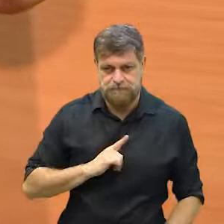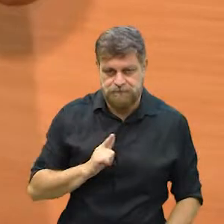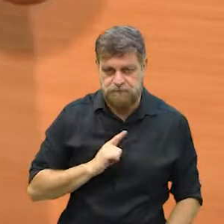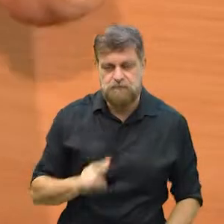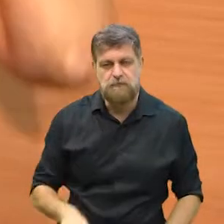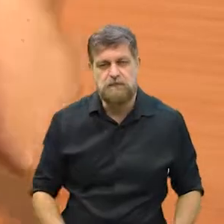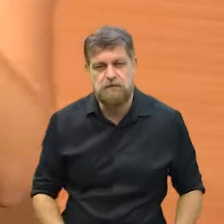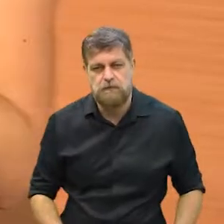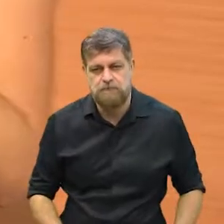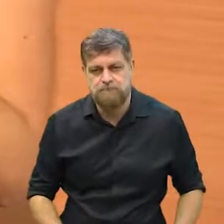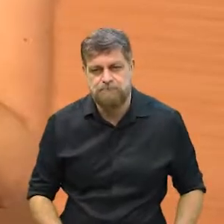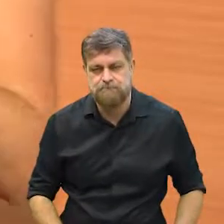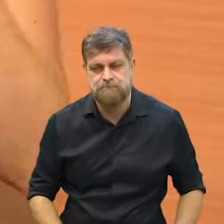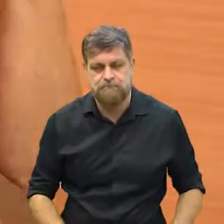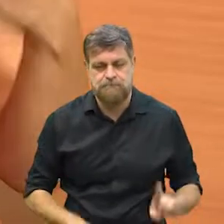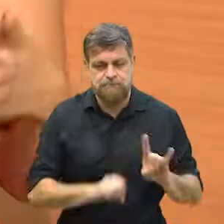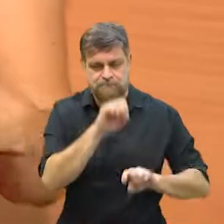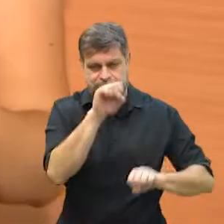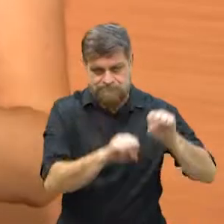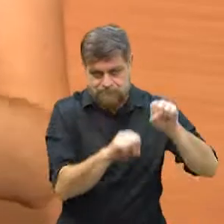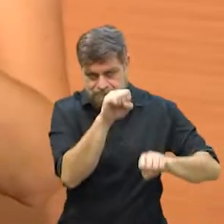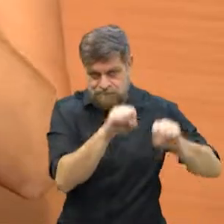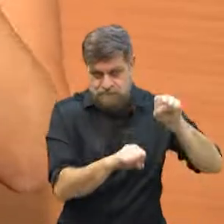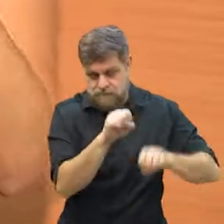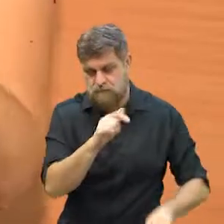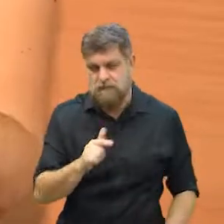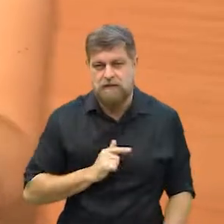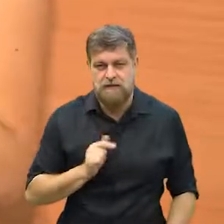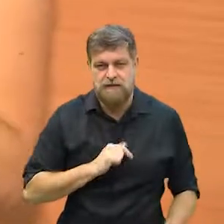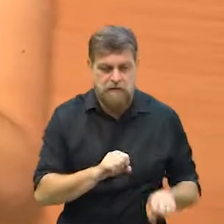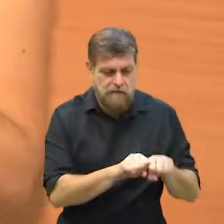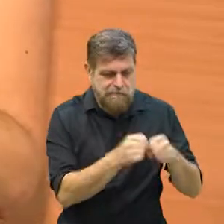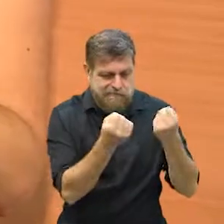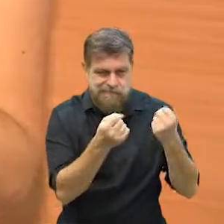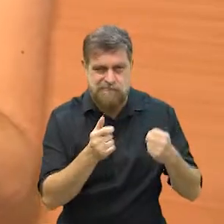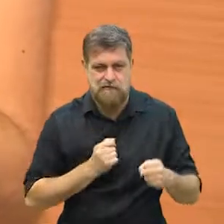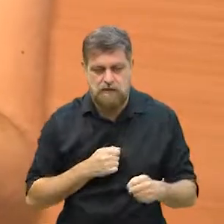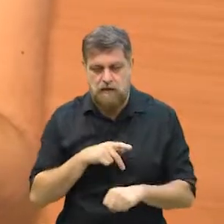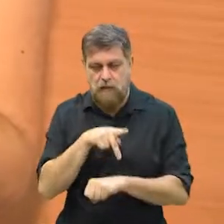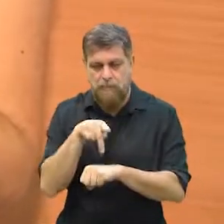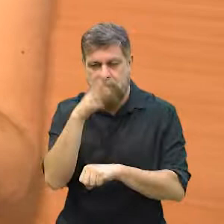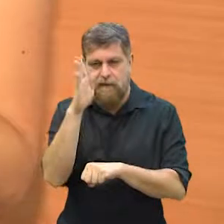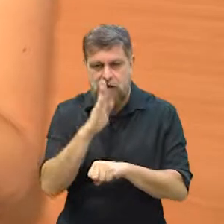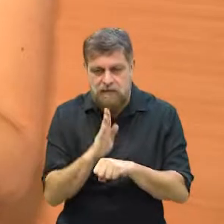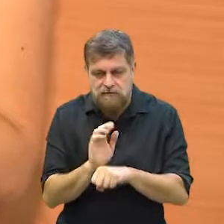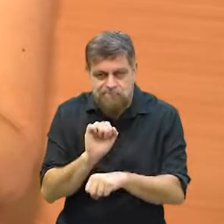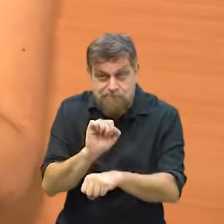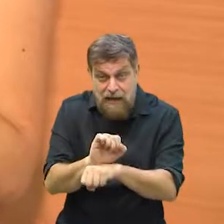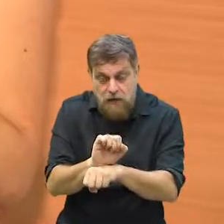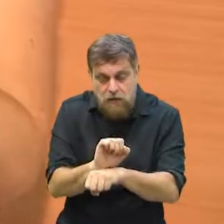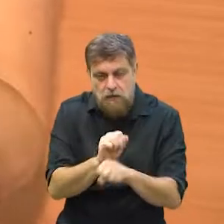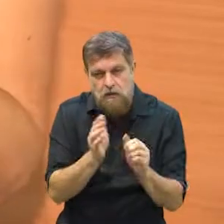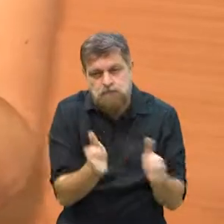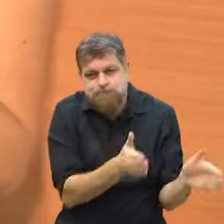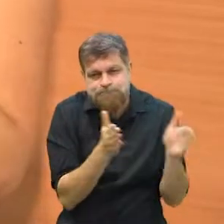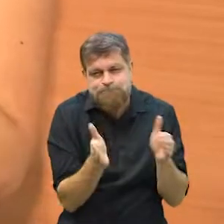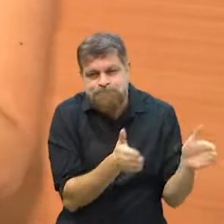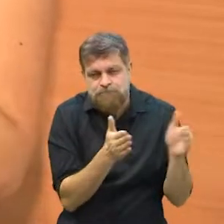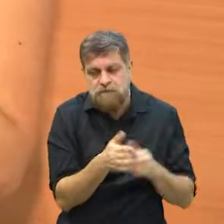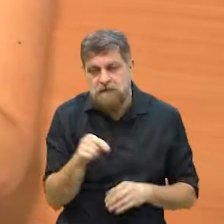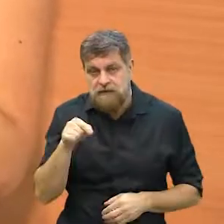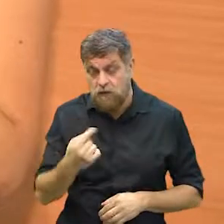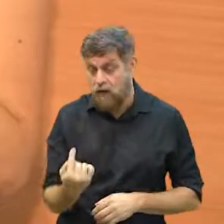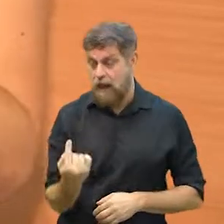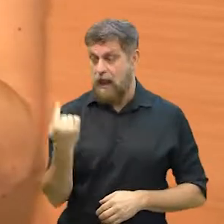né, da desindustrialização, da perda do potencial produtivo do país. Então foi importante